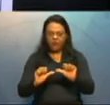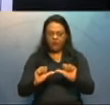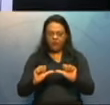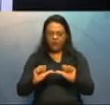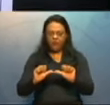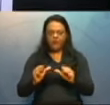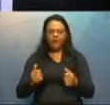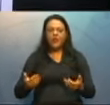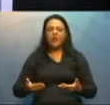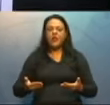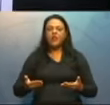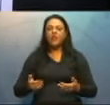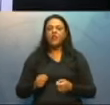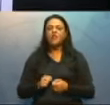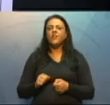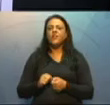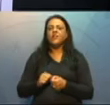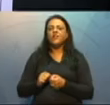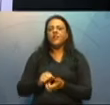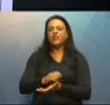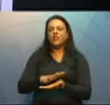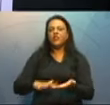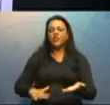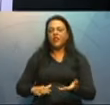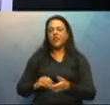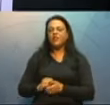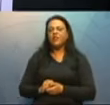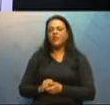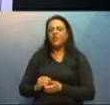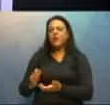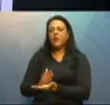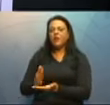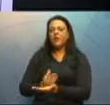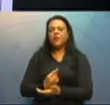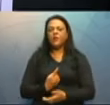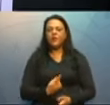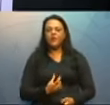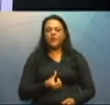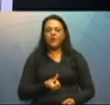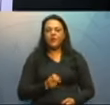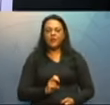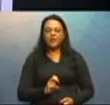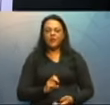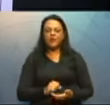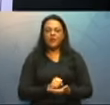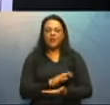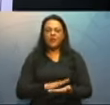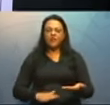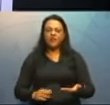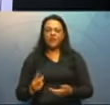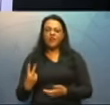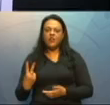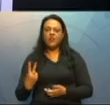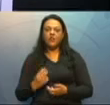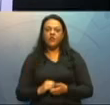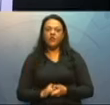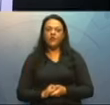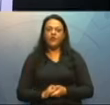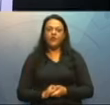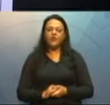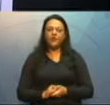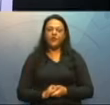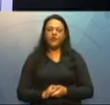Agora, nós vamos realizar as próximas figuras da página 165, o exercício